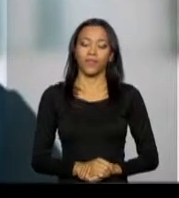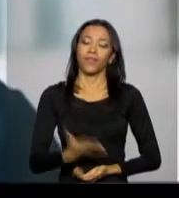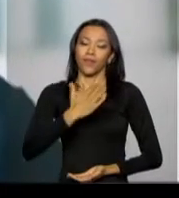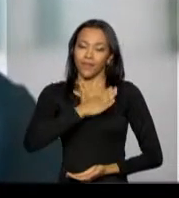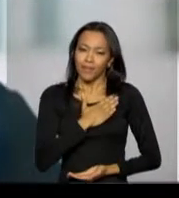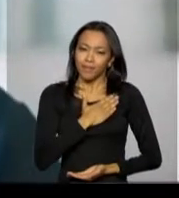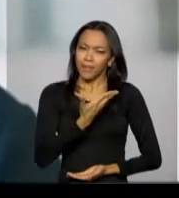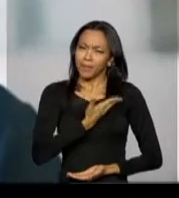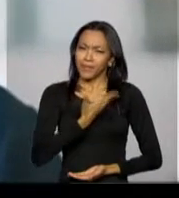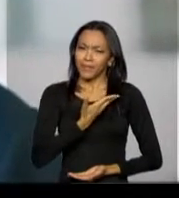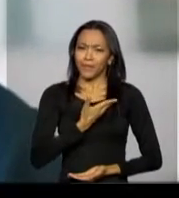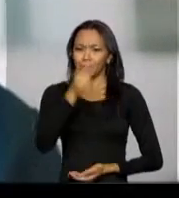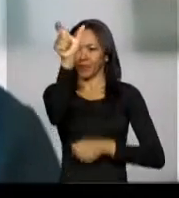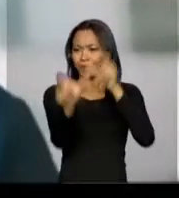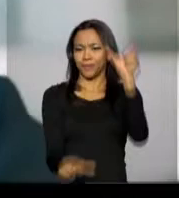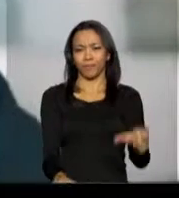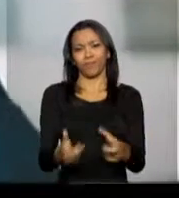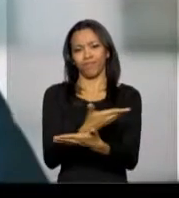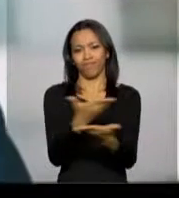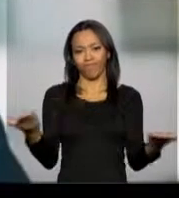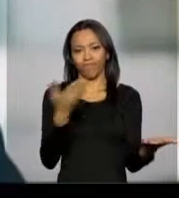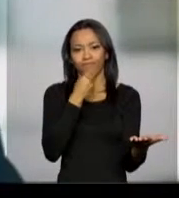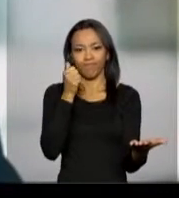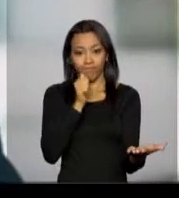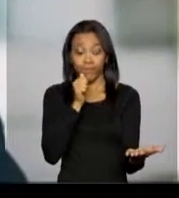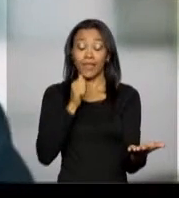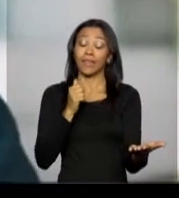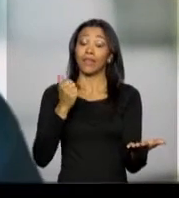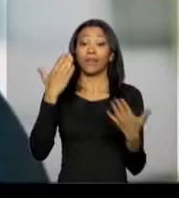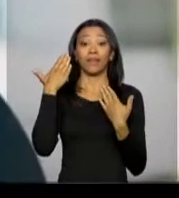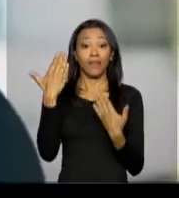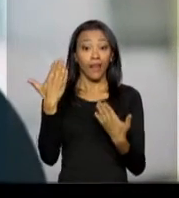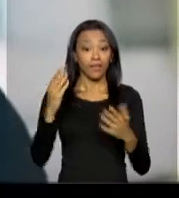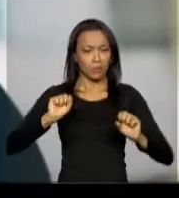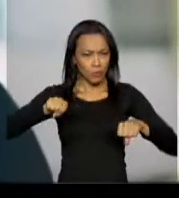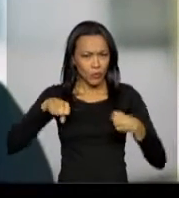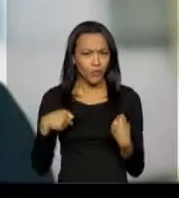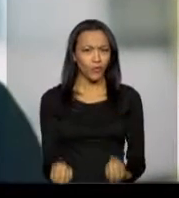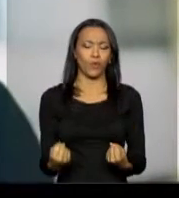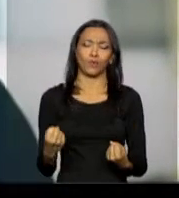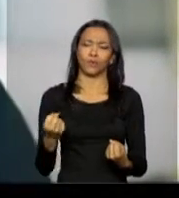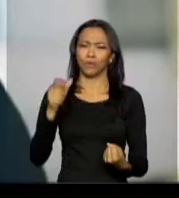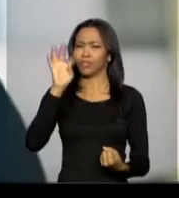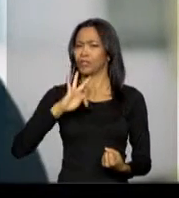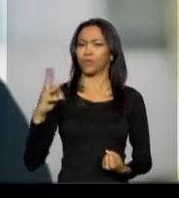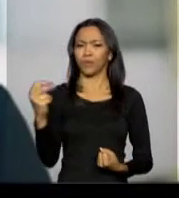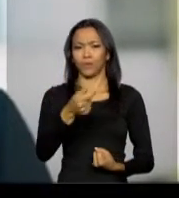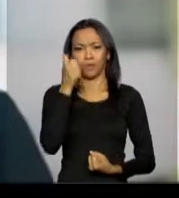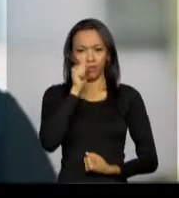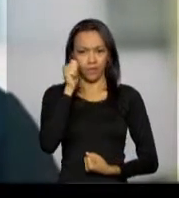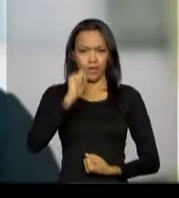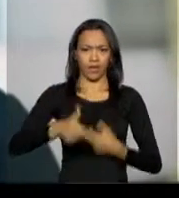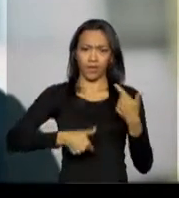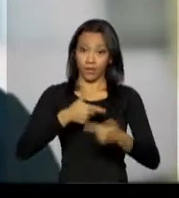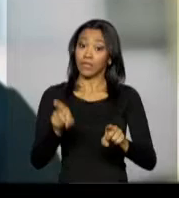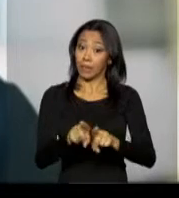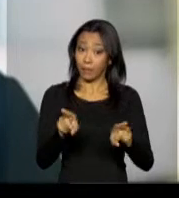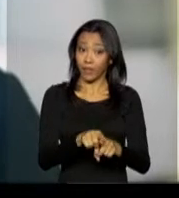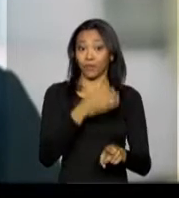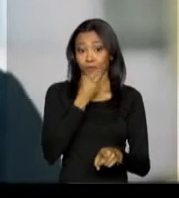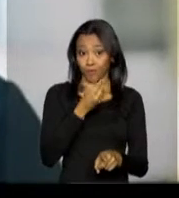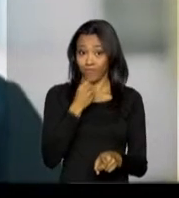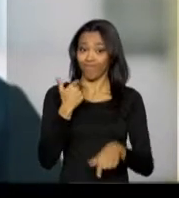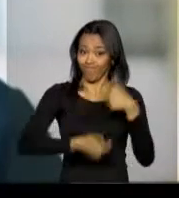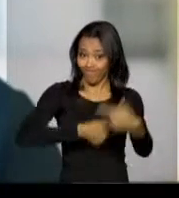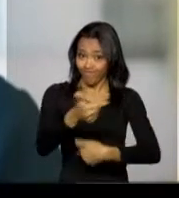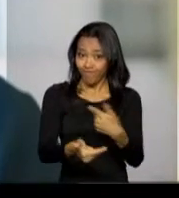Minhas amigas e meus amigos, graças ao esforço de todas as brasileiras e de todos os brasileiros,